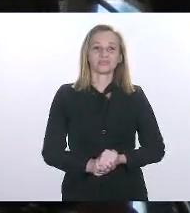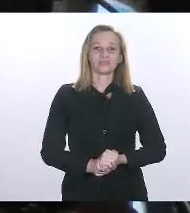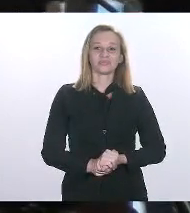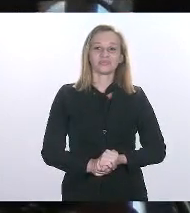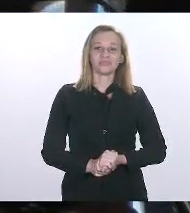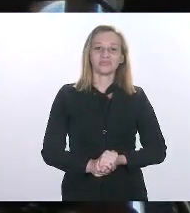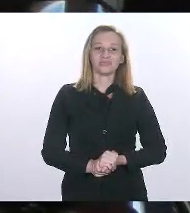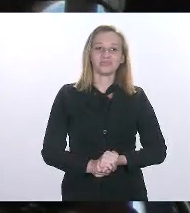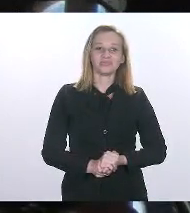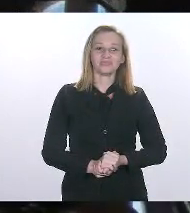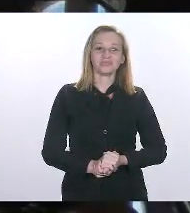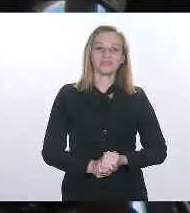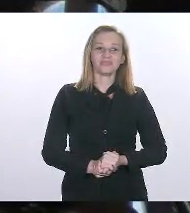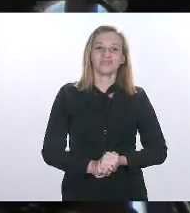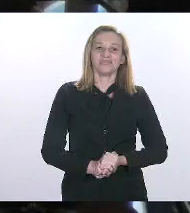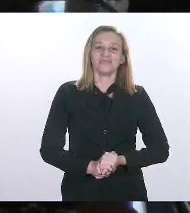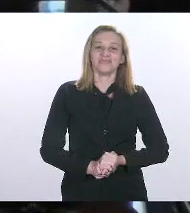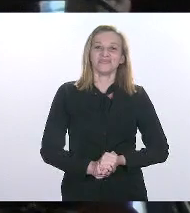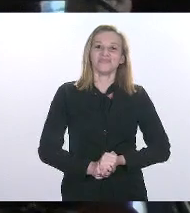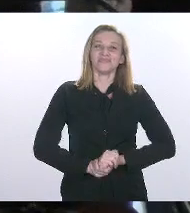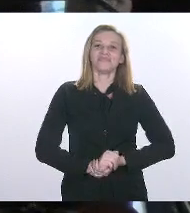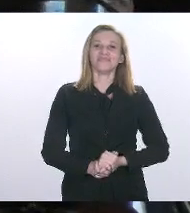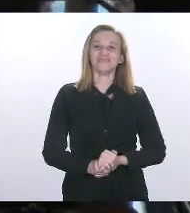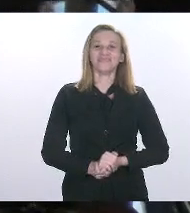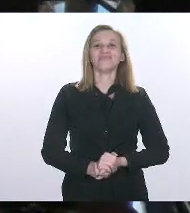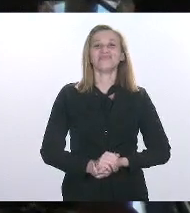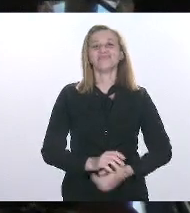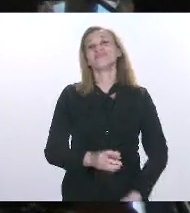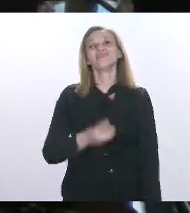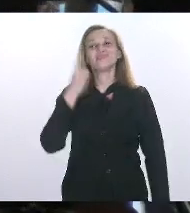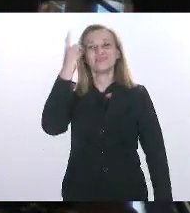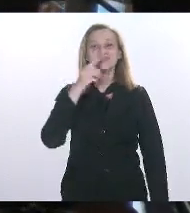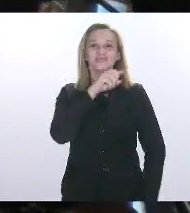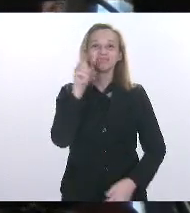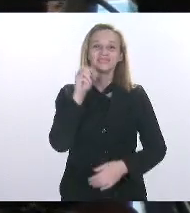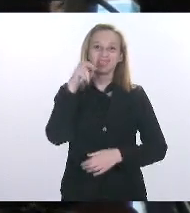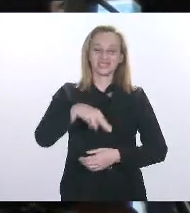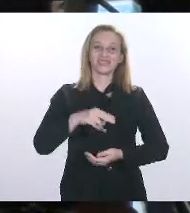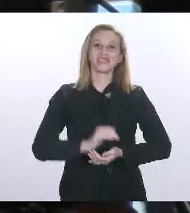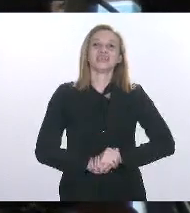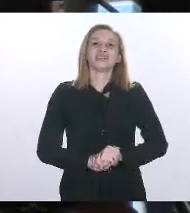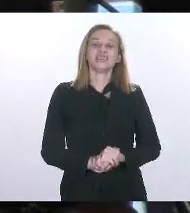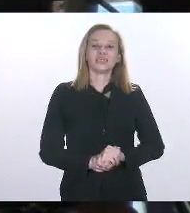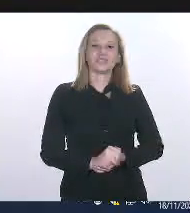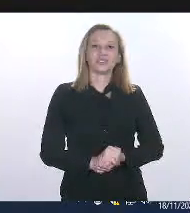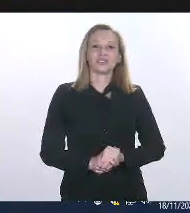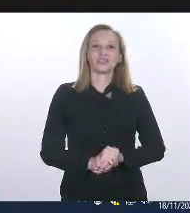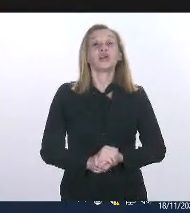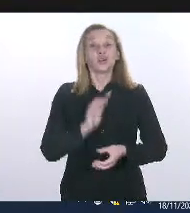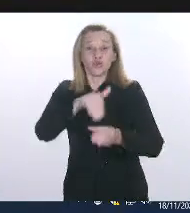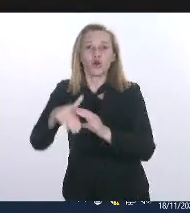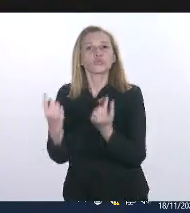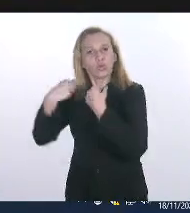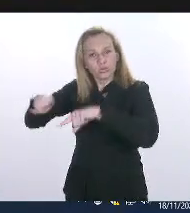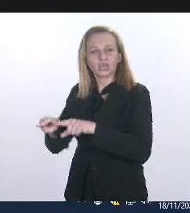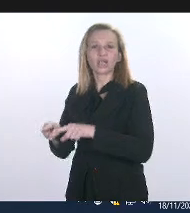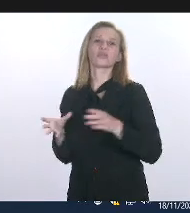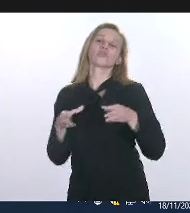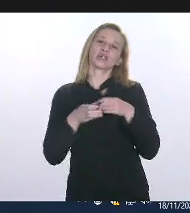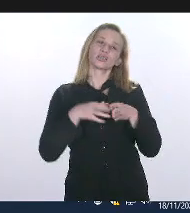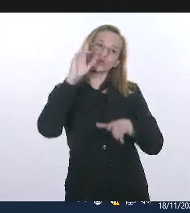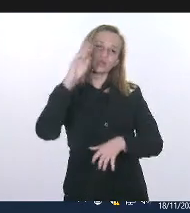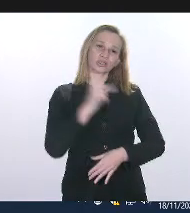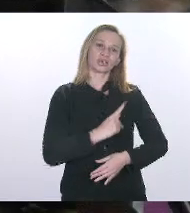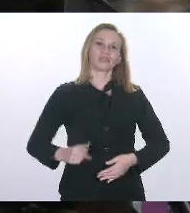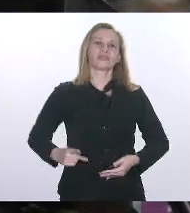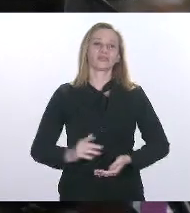Deputado Rodrigo Amorim. Deputada Zeidan. Vou fazer voto contrário na comissão,